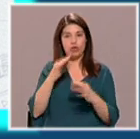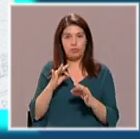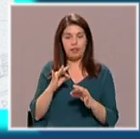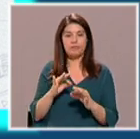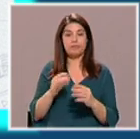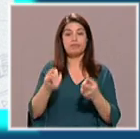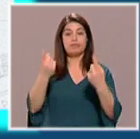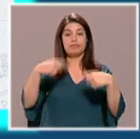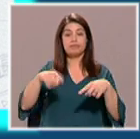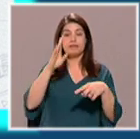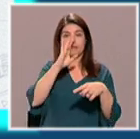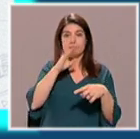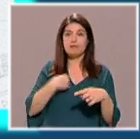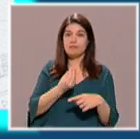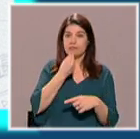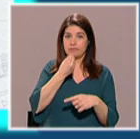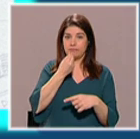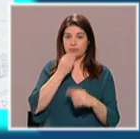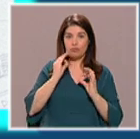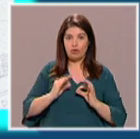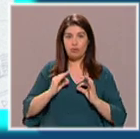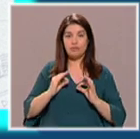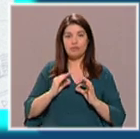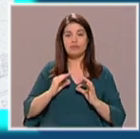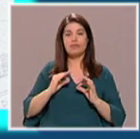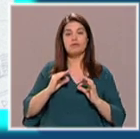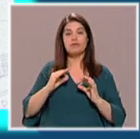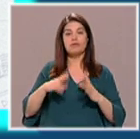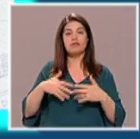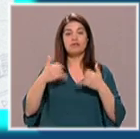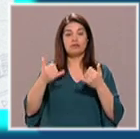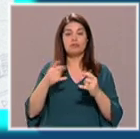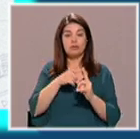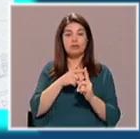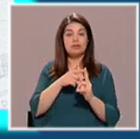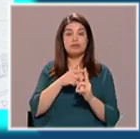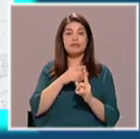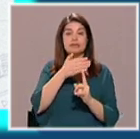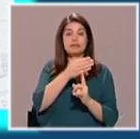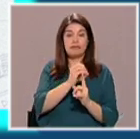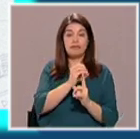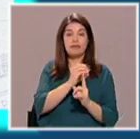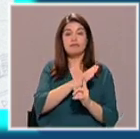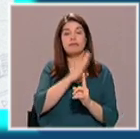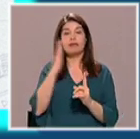uma refeição, após a ingestão de hidratos de carbono, esse intervalo aumenta de 70 para